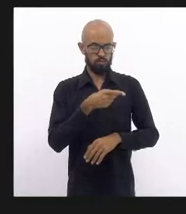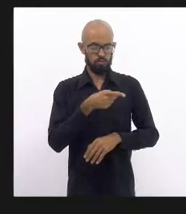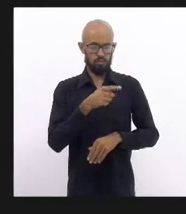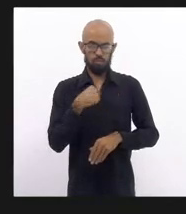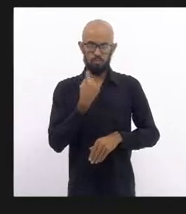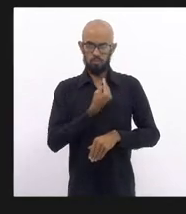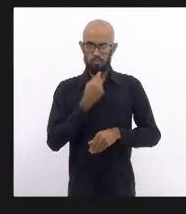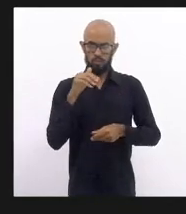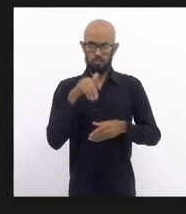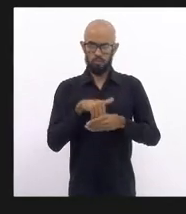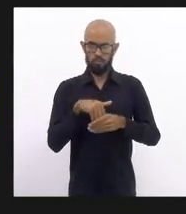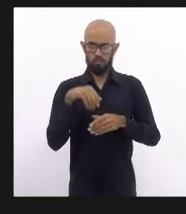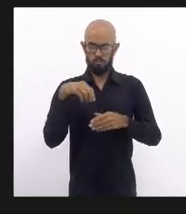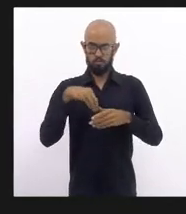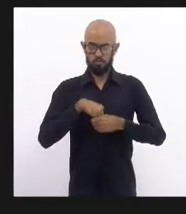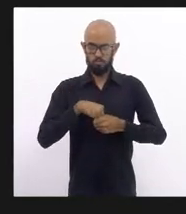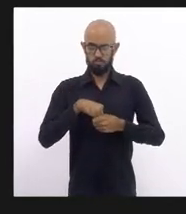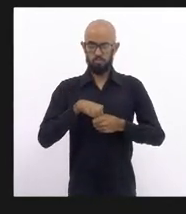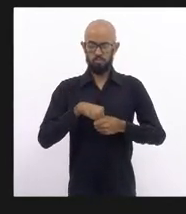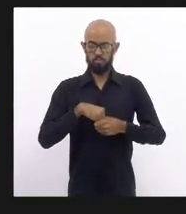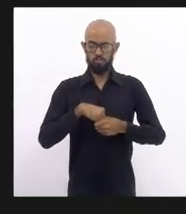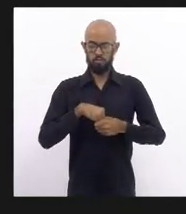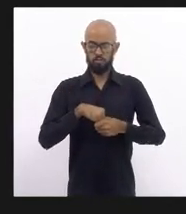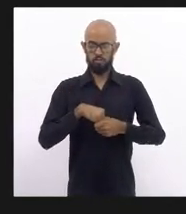voto aqui dentro, né?